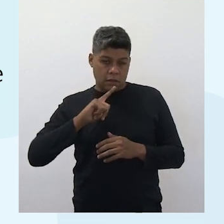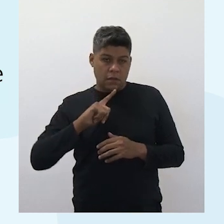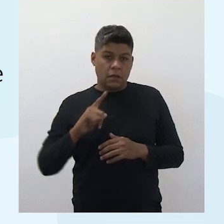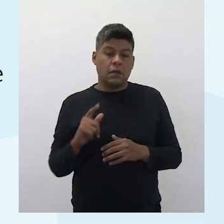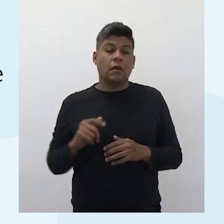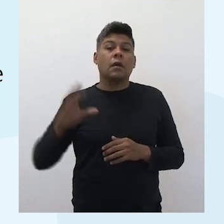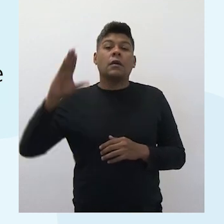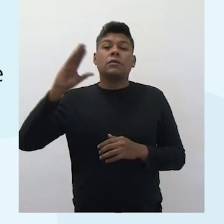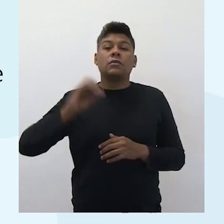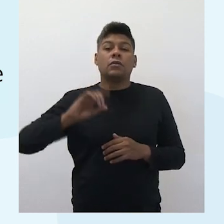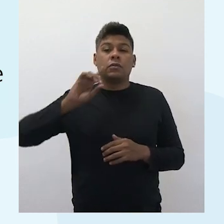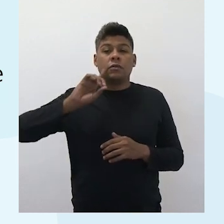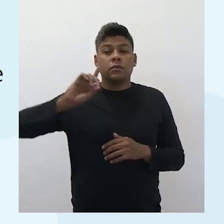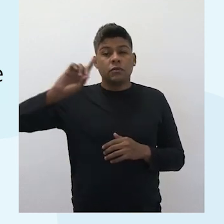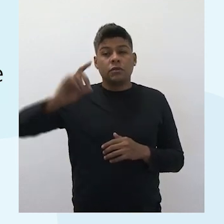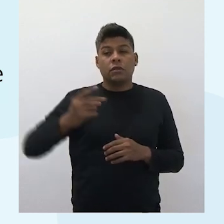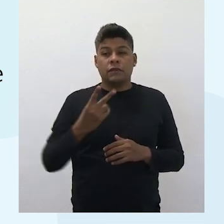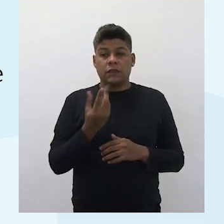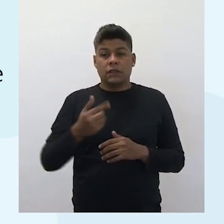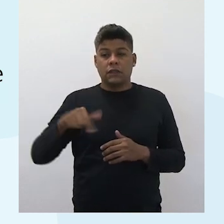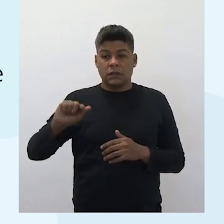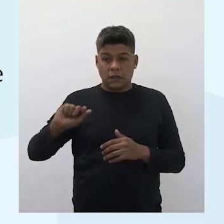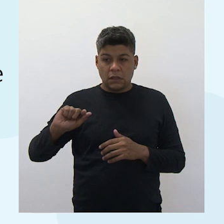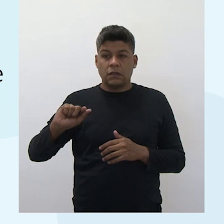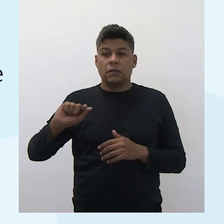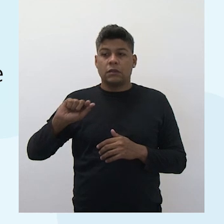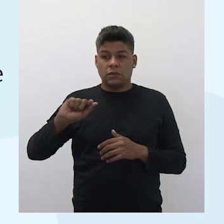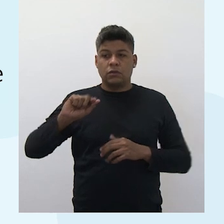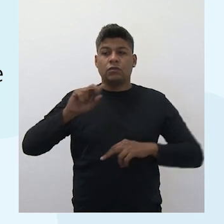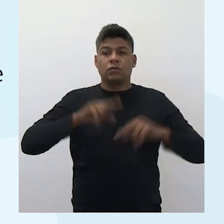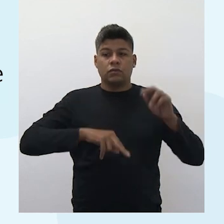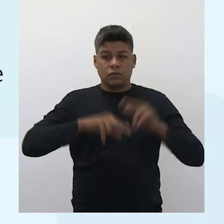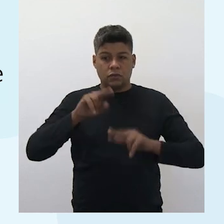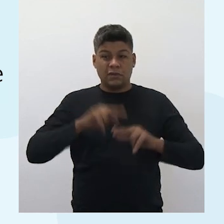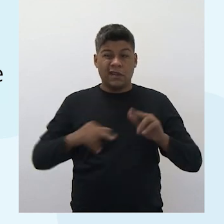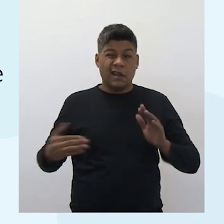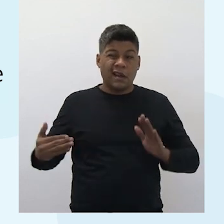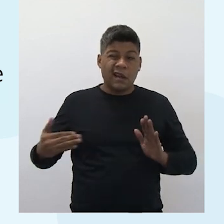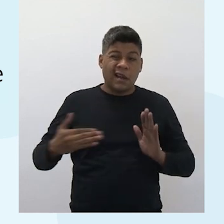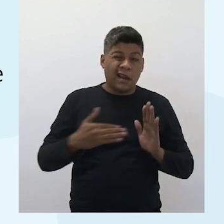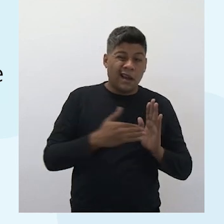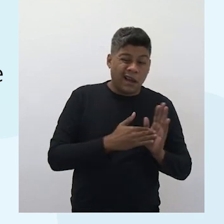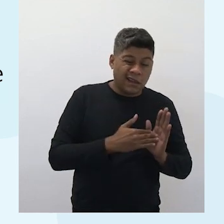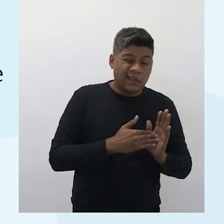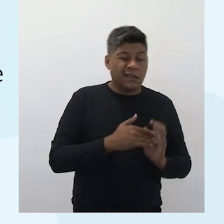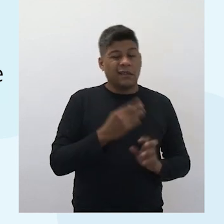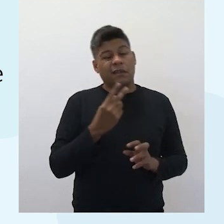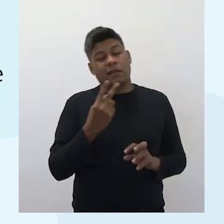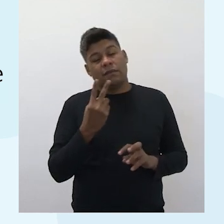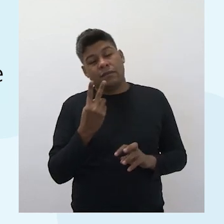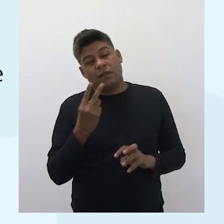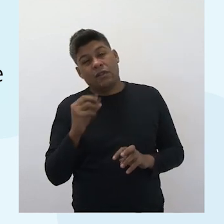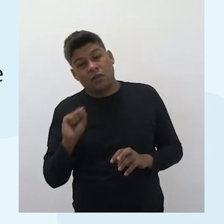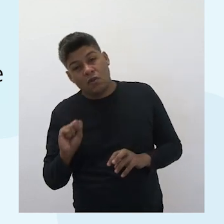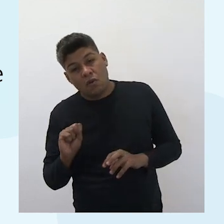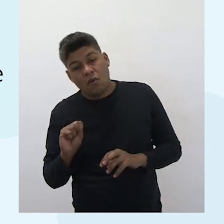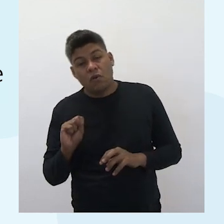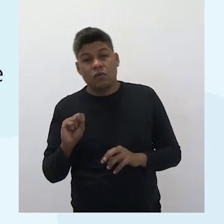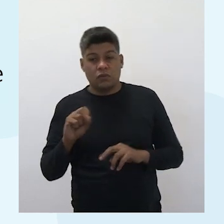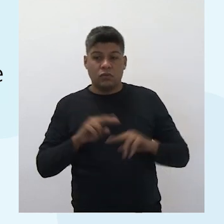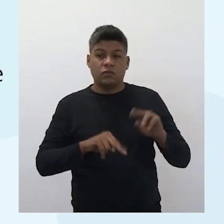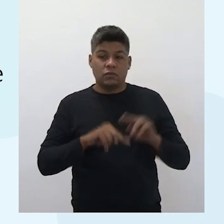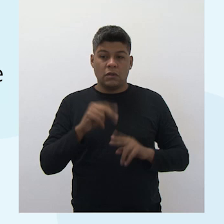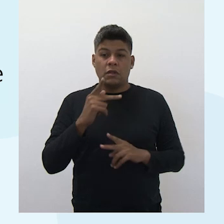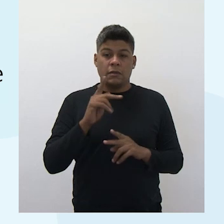na noite do dia 27 de junho, às 0 horas, e no mais tardar na manhã do dia 28 de junho. Tá? Então, o arquivo está